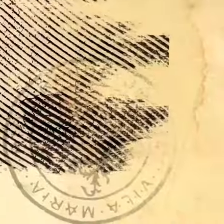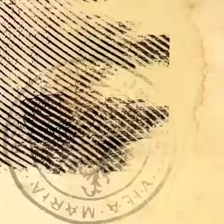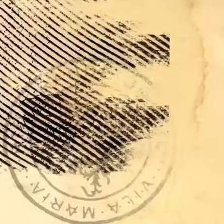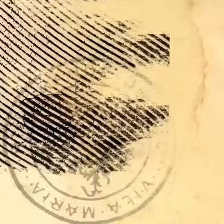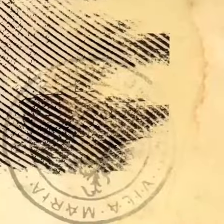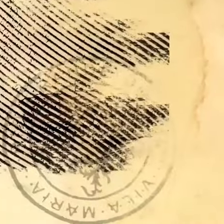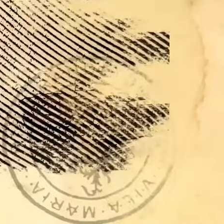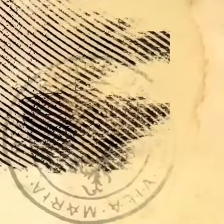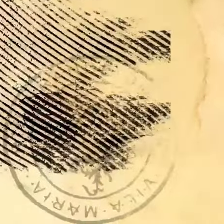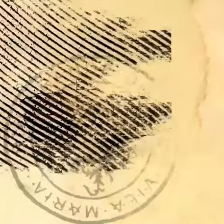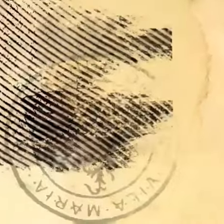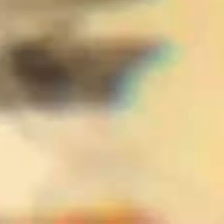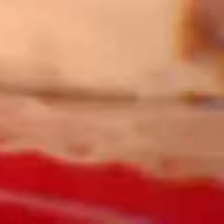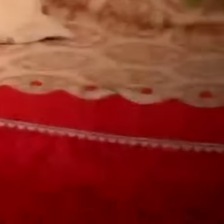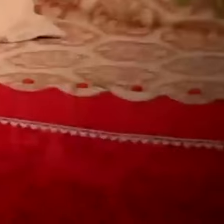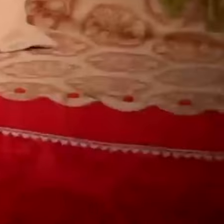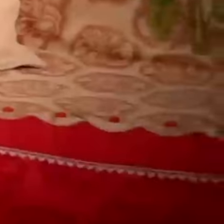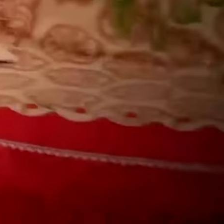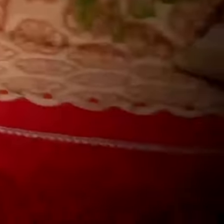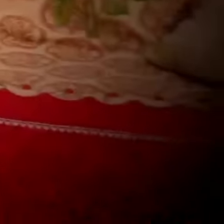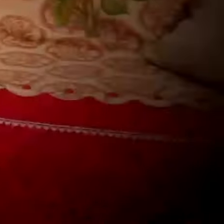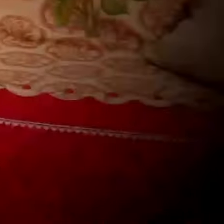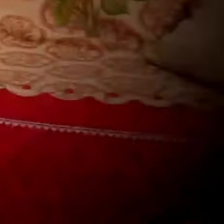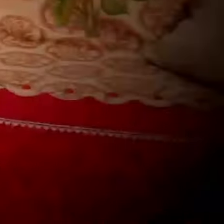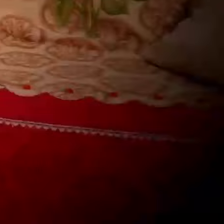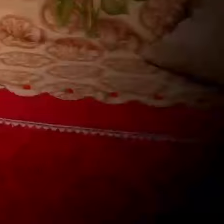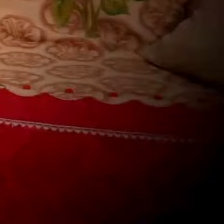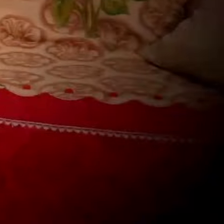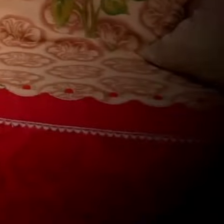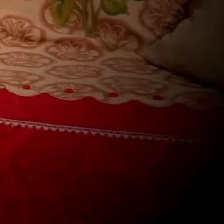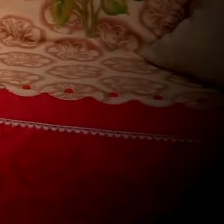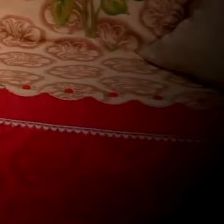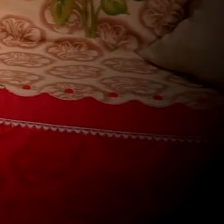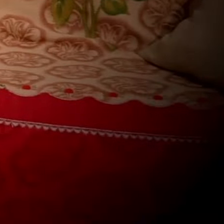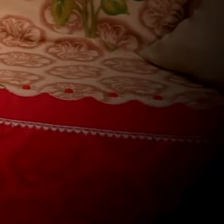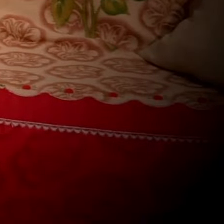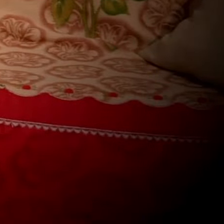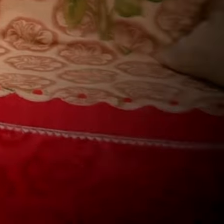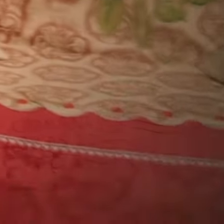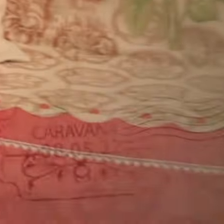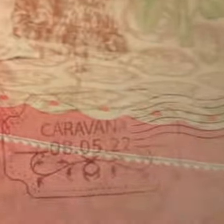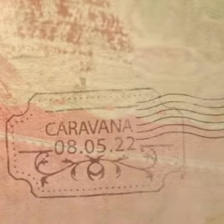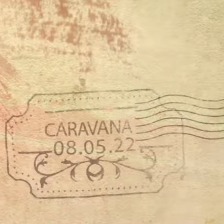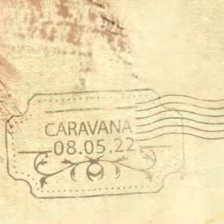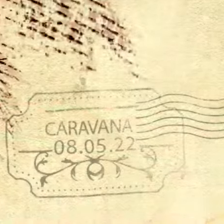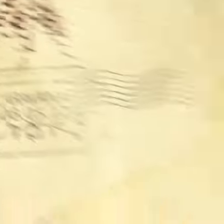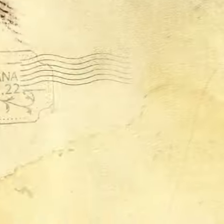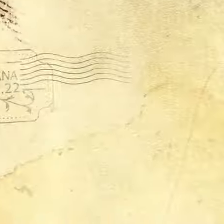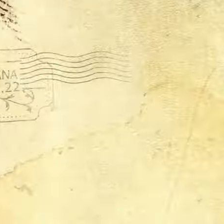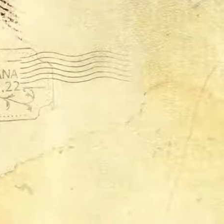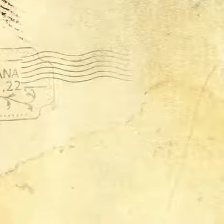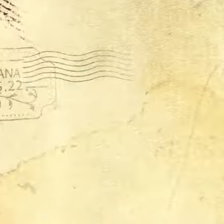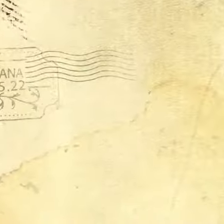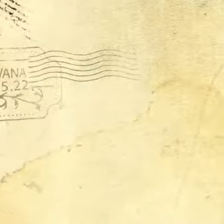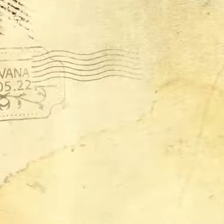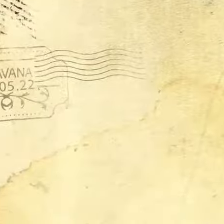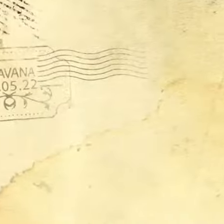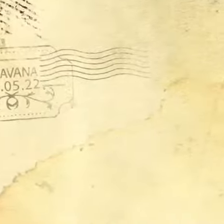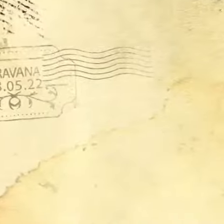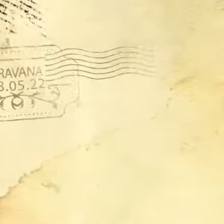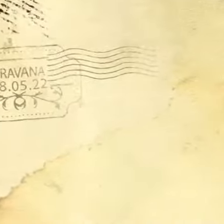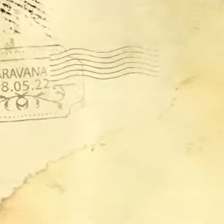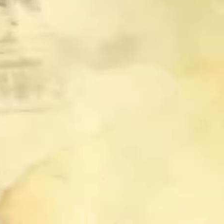Come è bello cagare in montagna, dove l'erba fa soletico, dove l'erba fa soletico. Oh, come è bello cagare